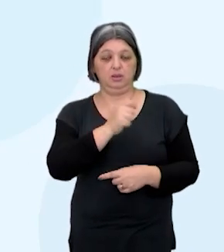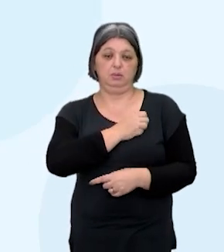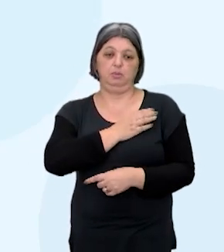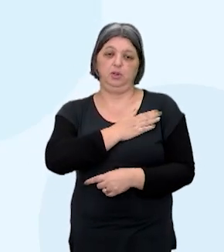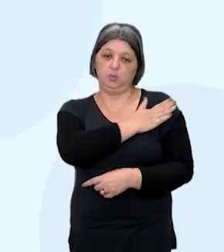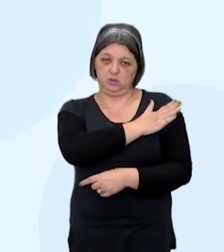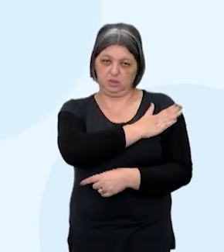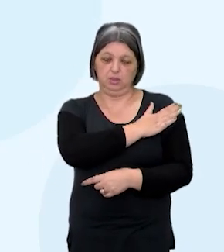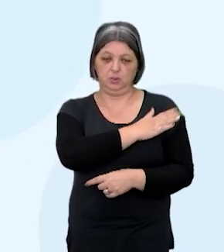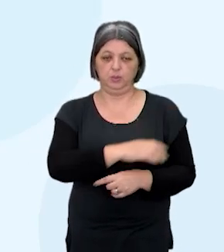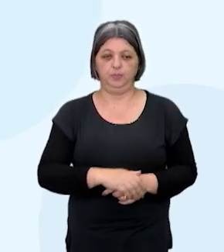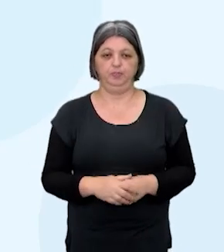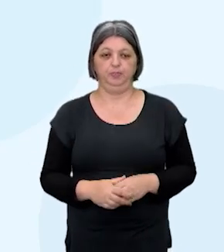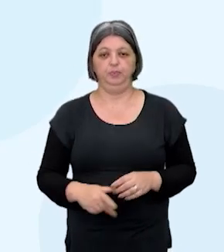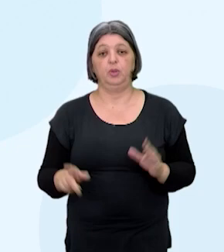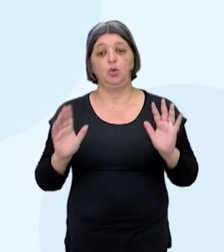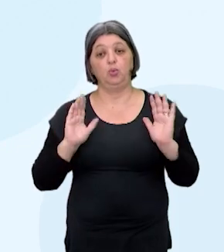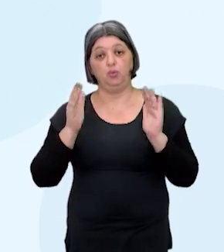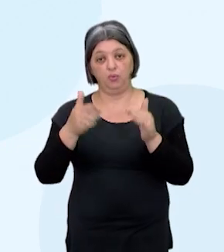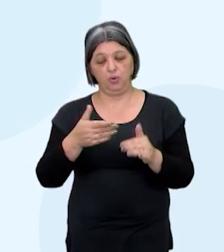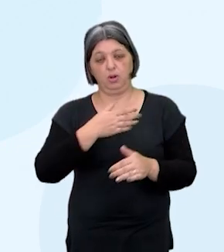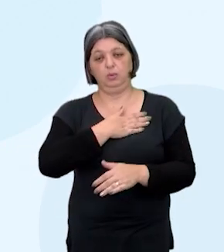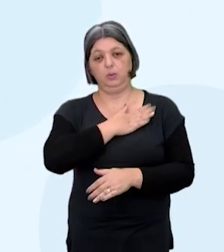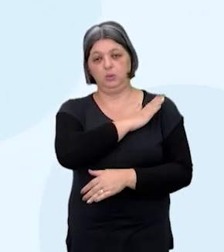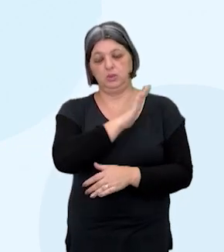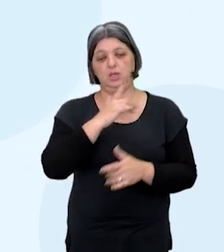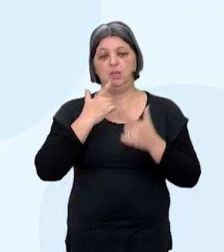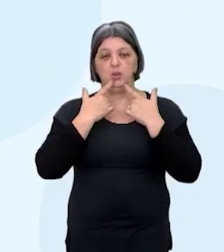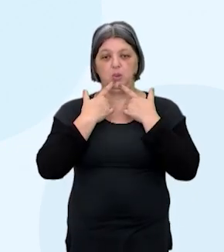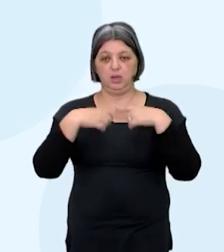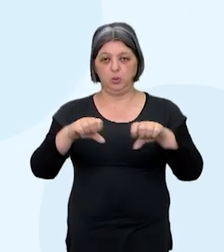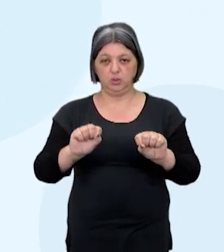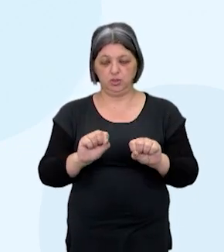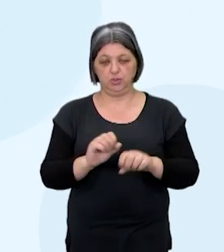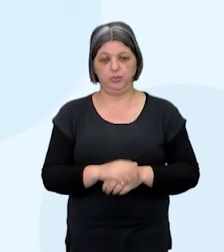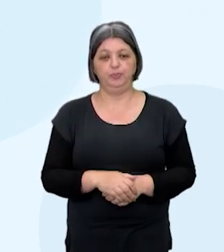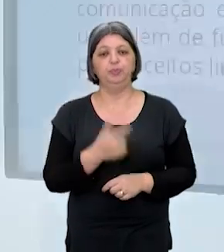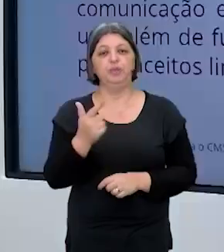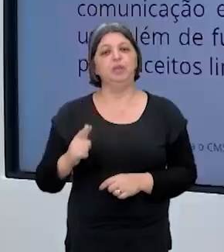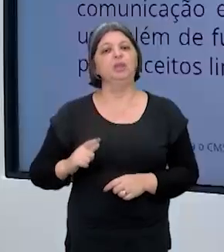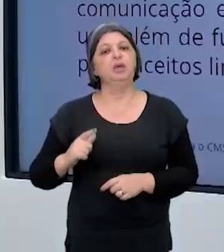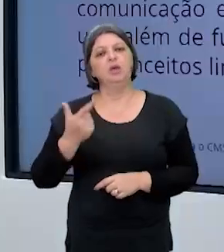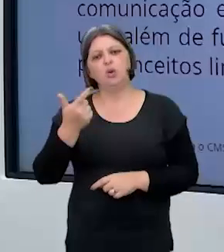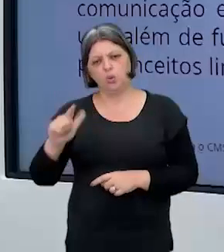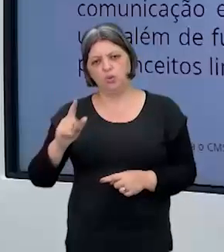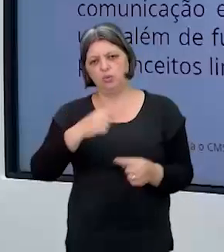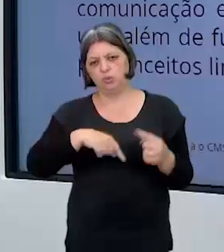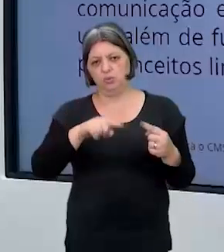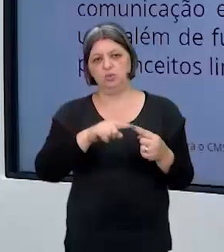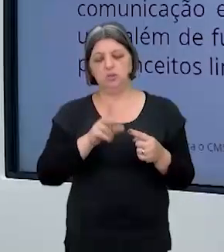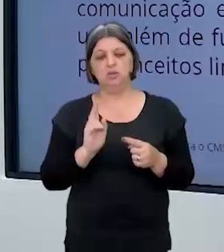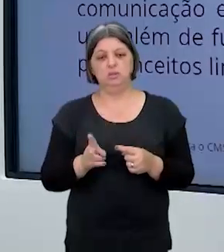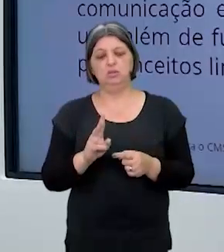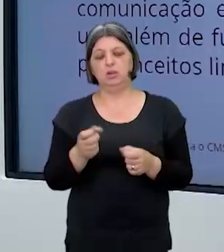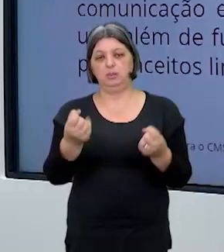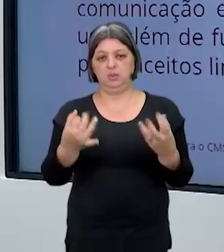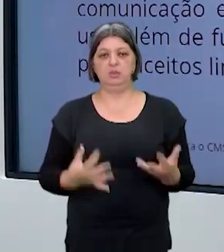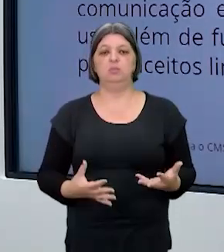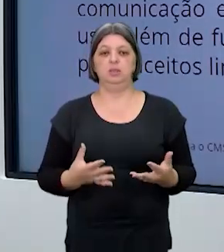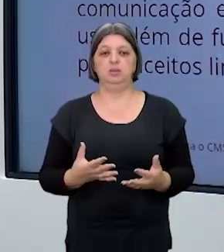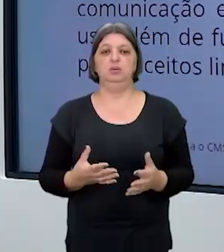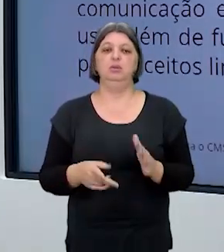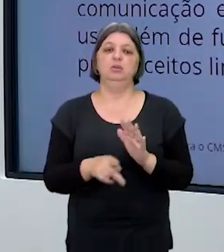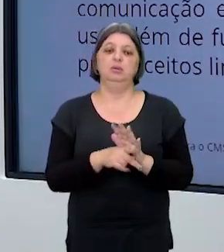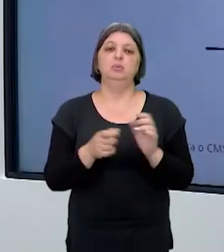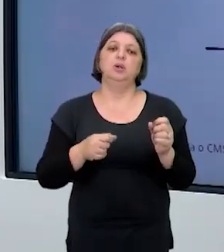aí, o preconceito linguístico. Nós temos os outros objetivos que já lemos, mas eu sempre foco com vocês esse aí da